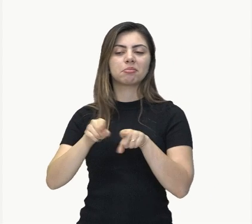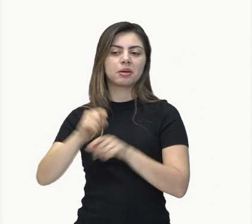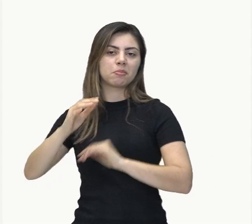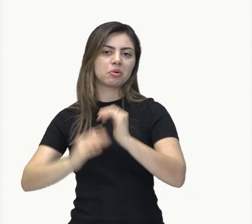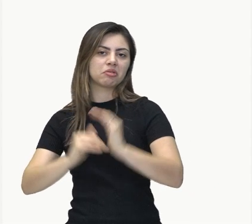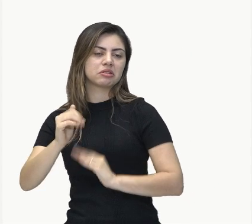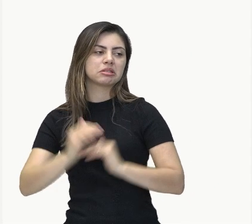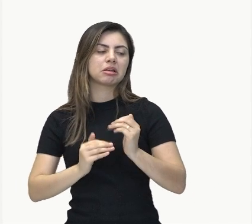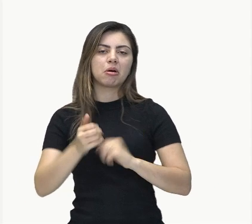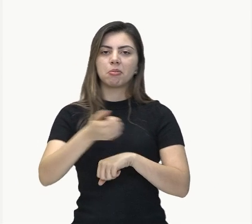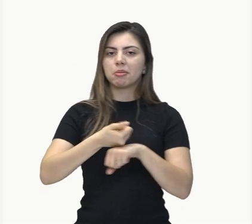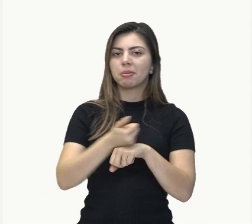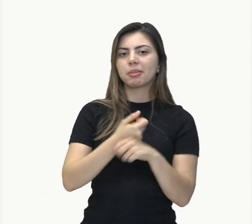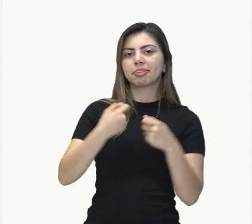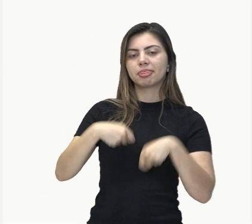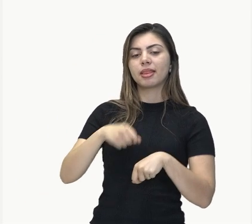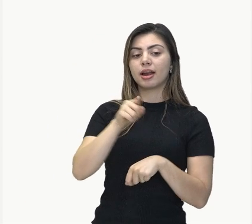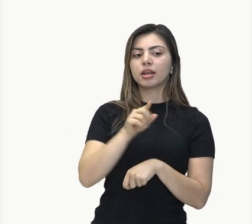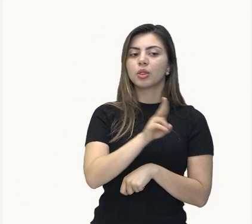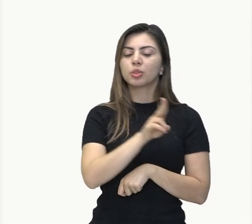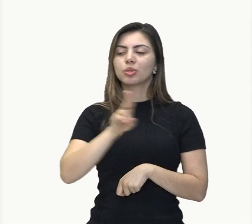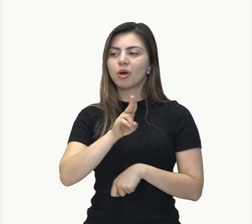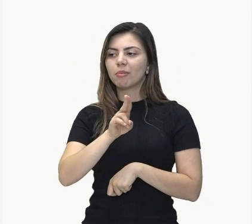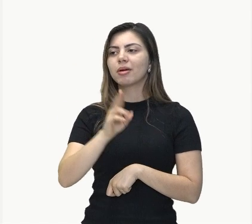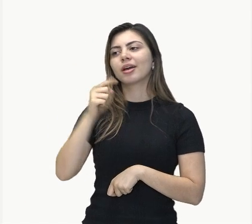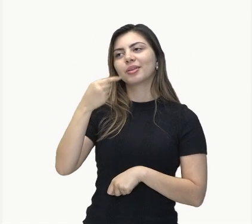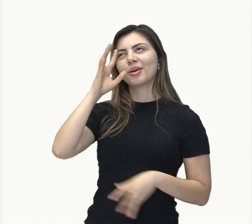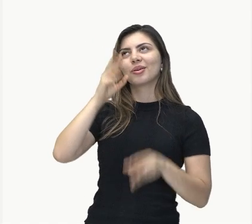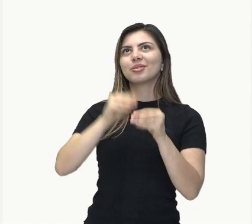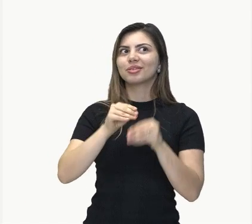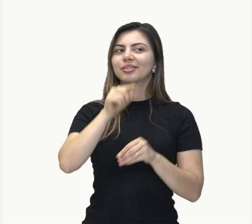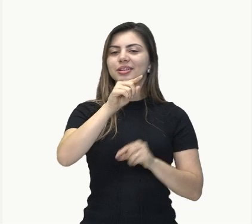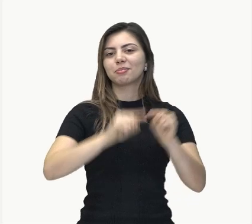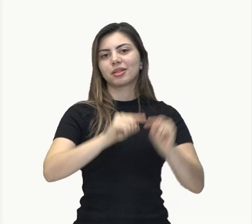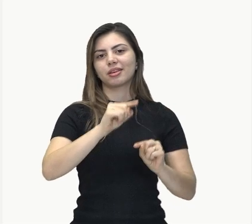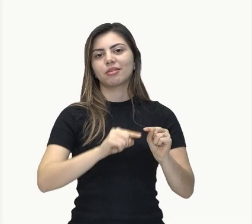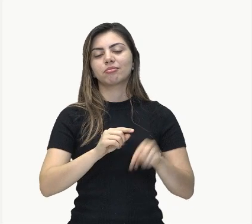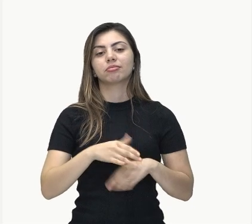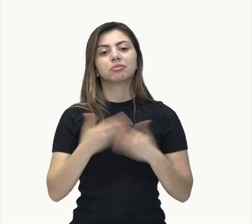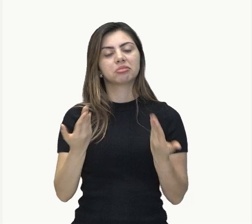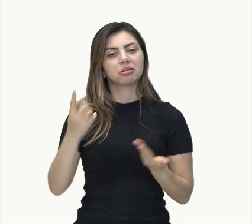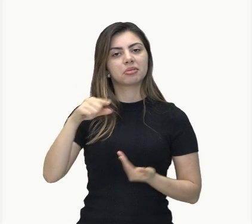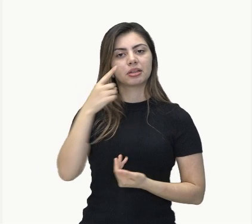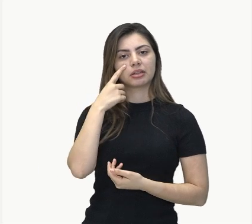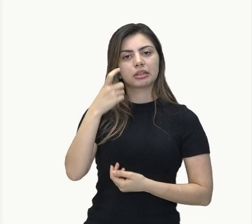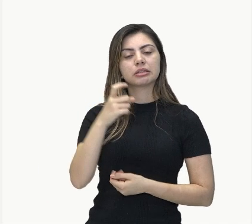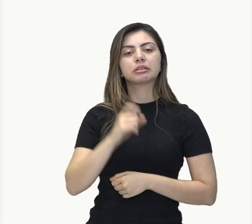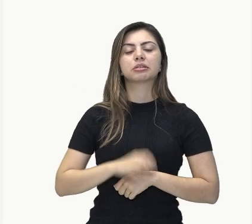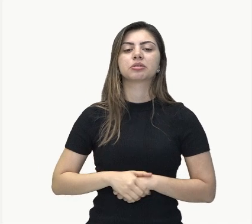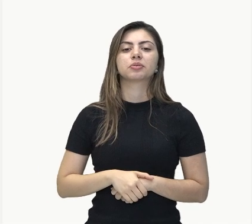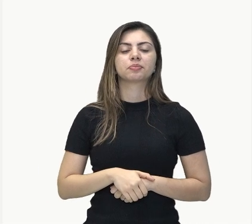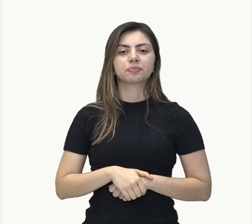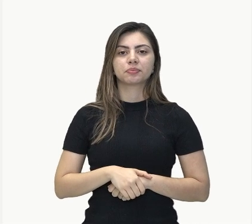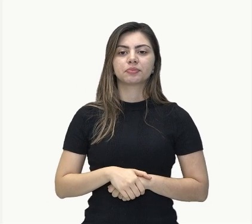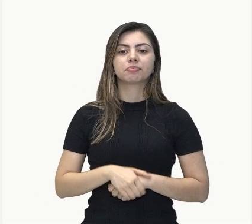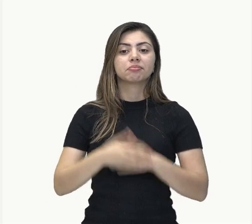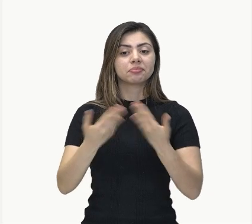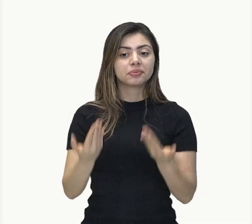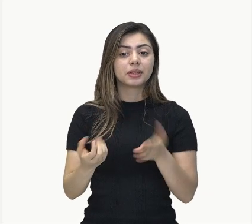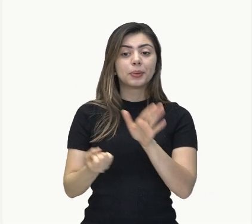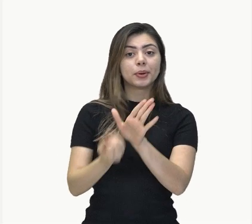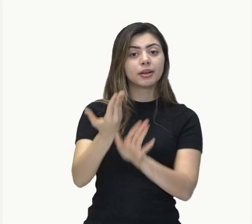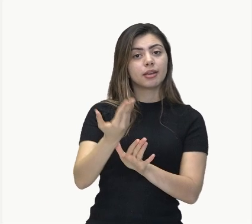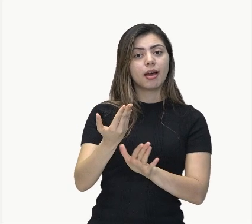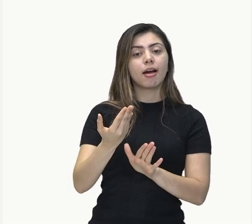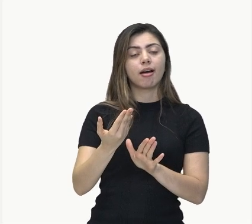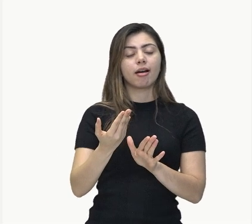e profissões. Isso é muito interessante, né? Então, sistematizar o método